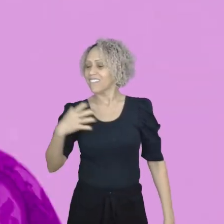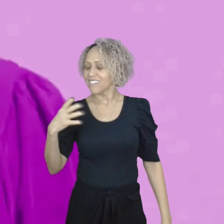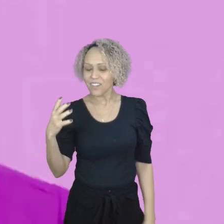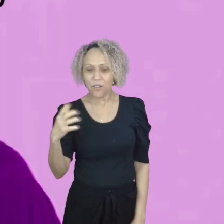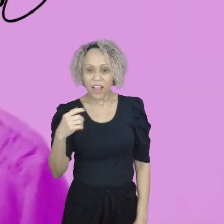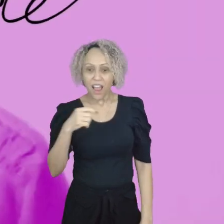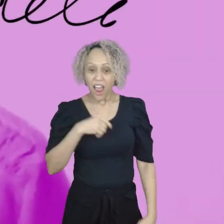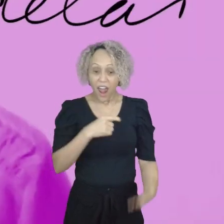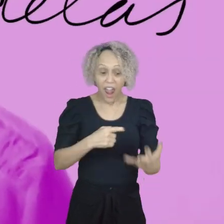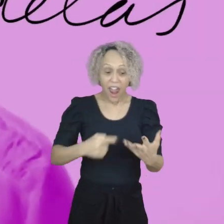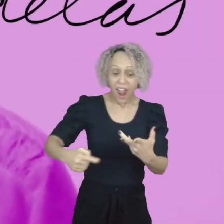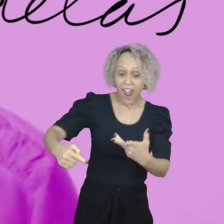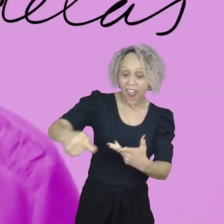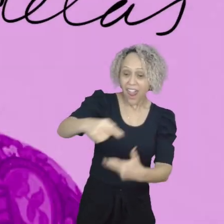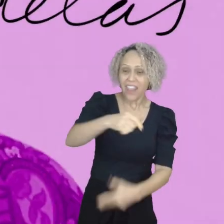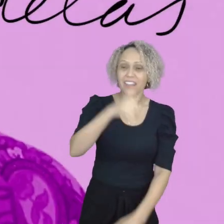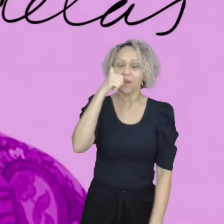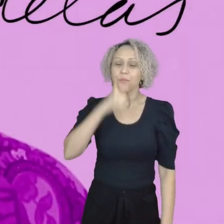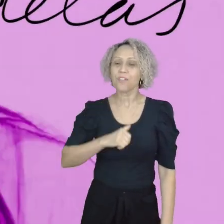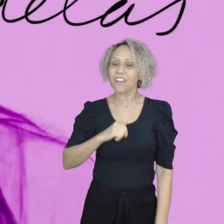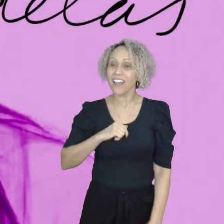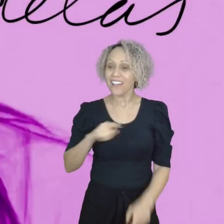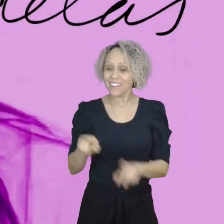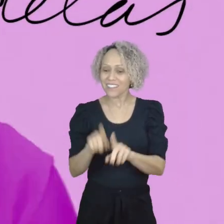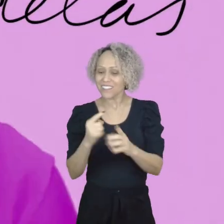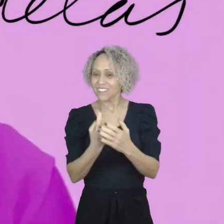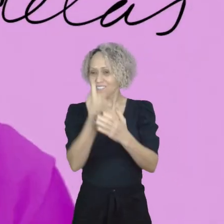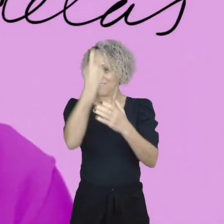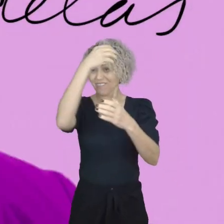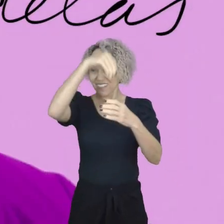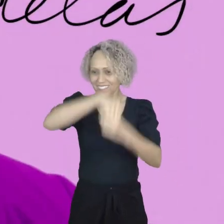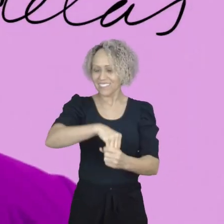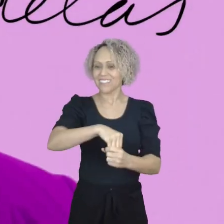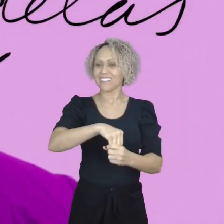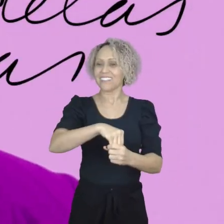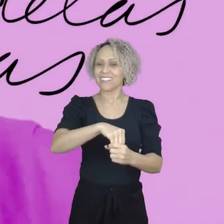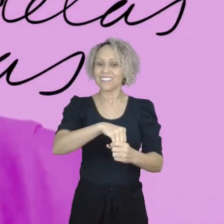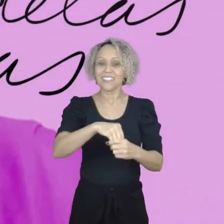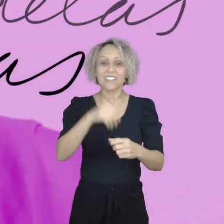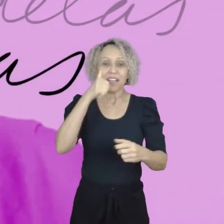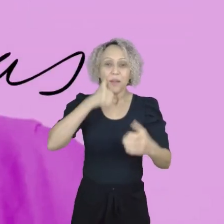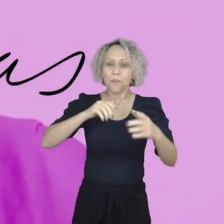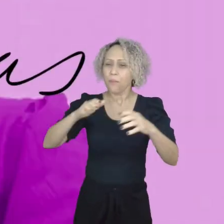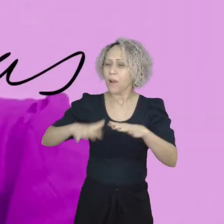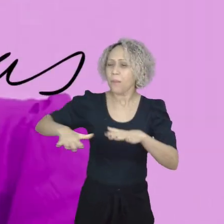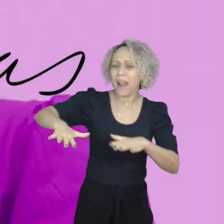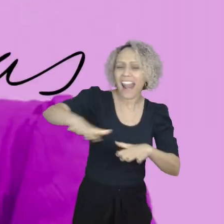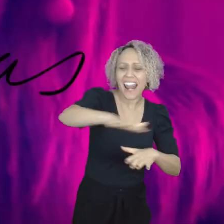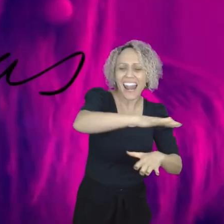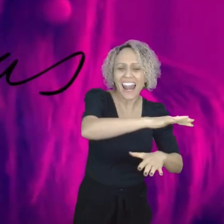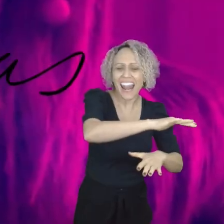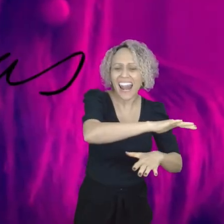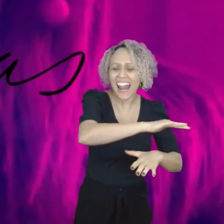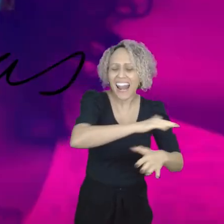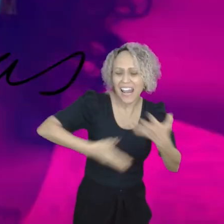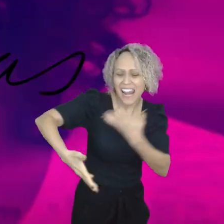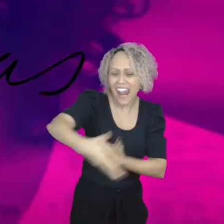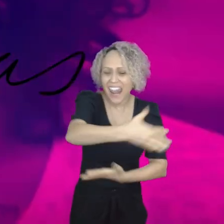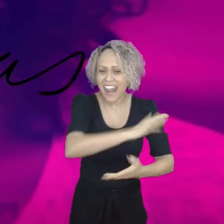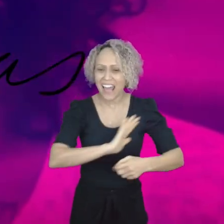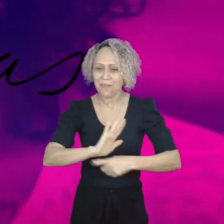Eu sou uma delas, são elas por elas, ocupando os espaços de